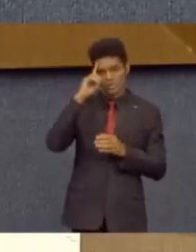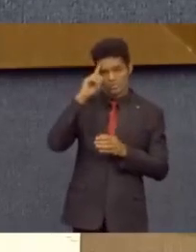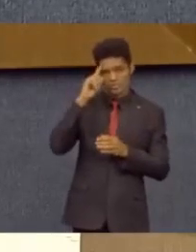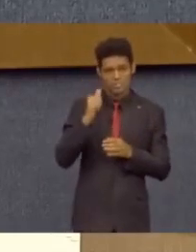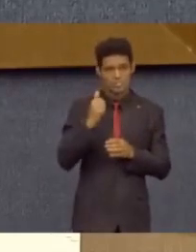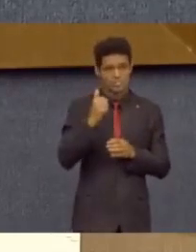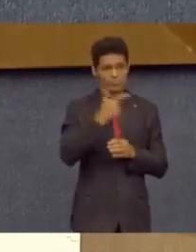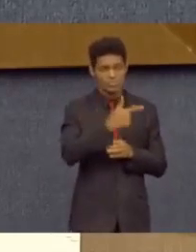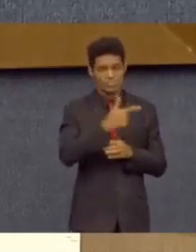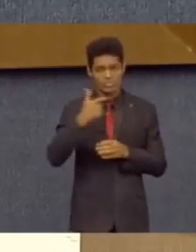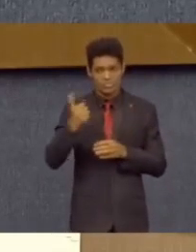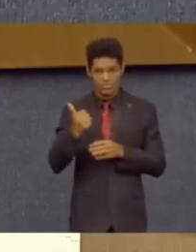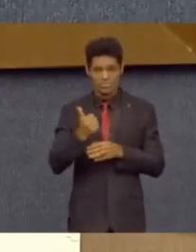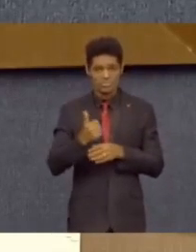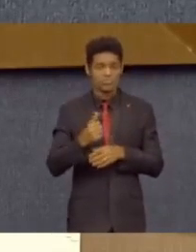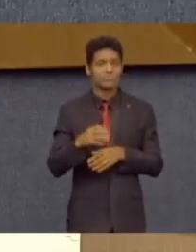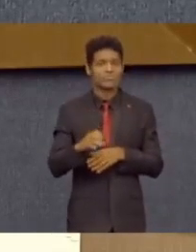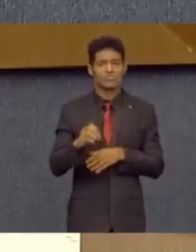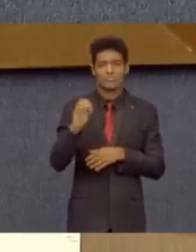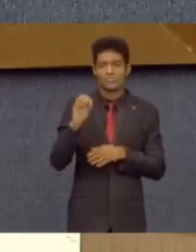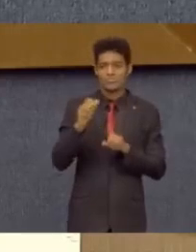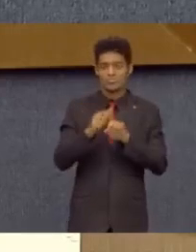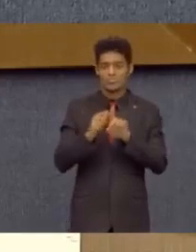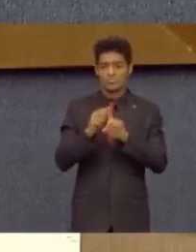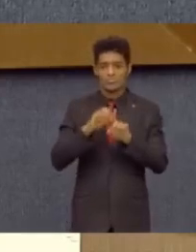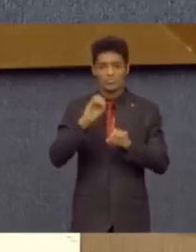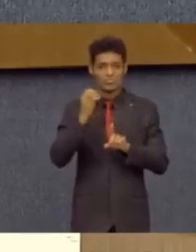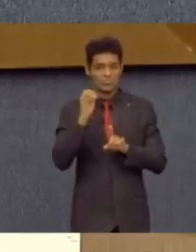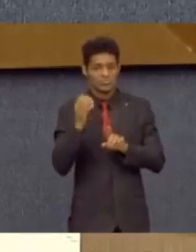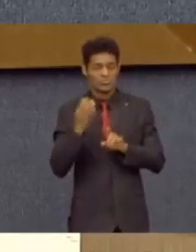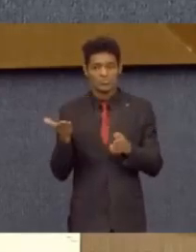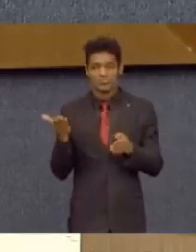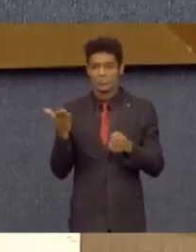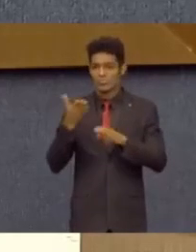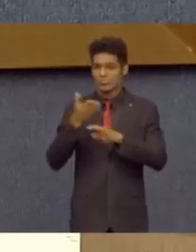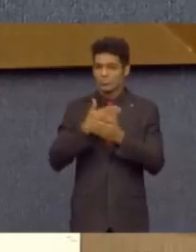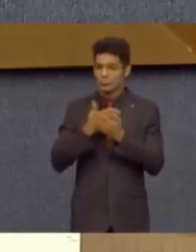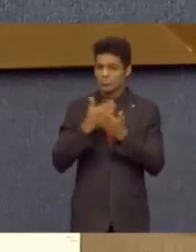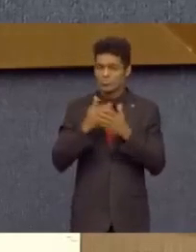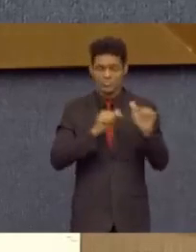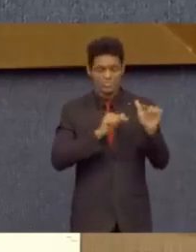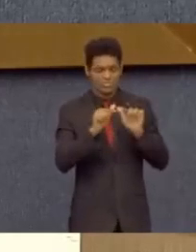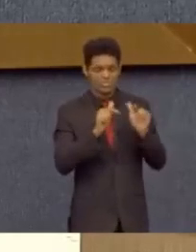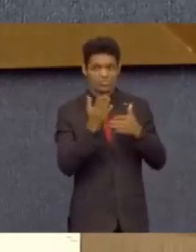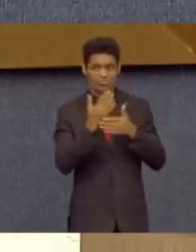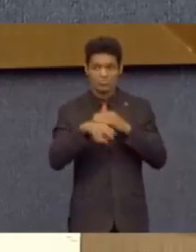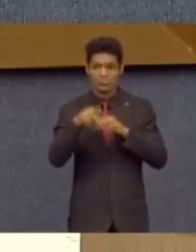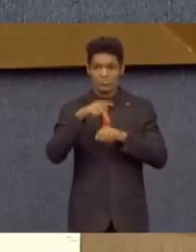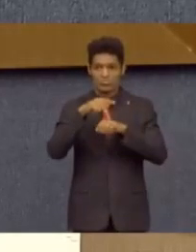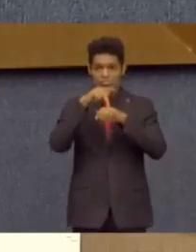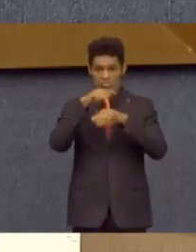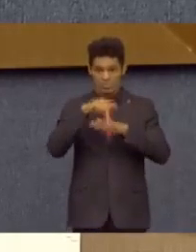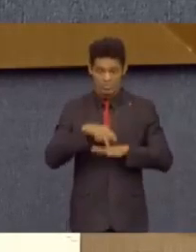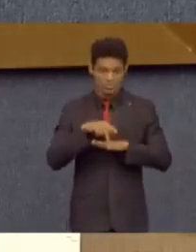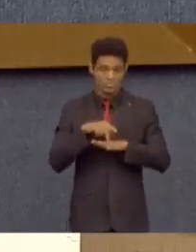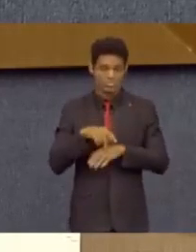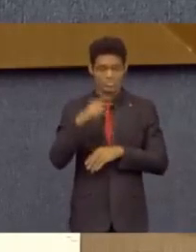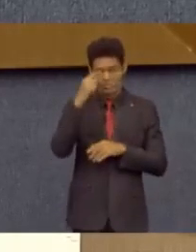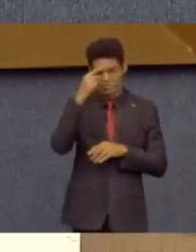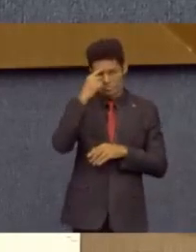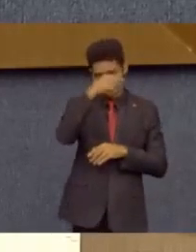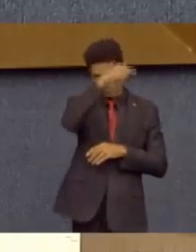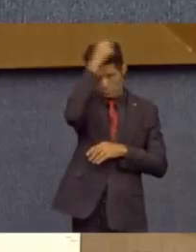na paróquia Santa Dulce dos Pobres, então menos de um ano. Até aqui, junto aos fiéis da